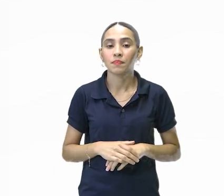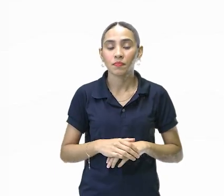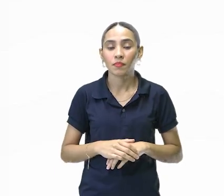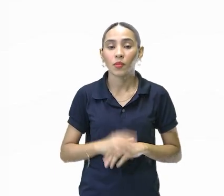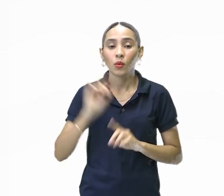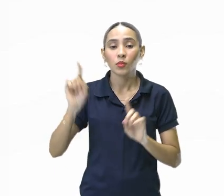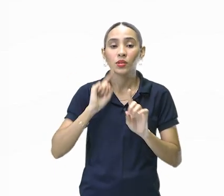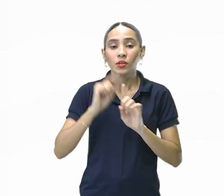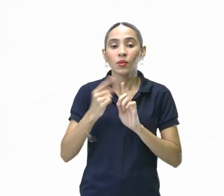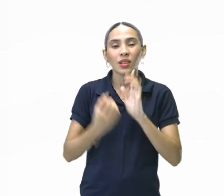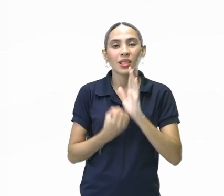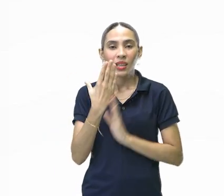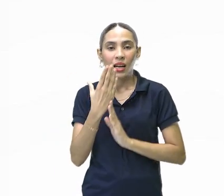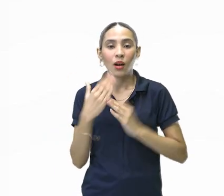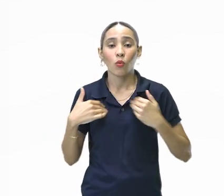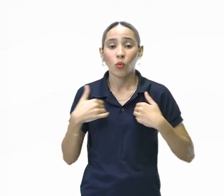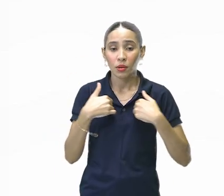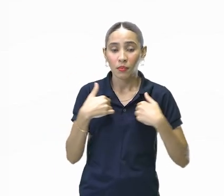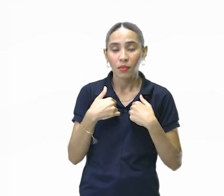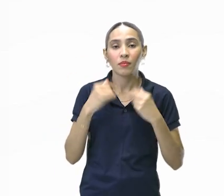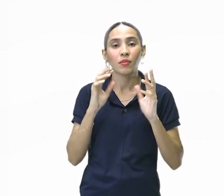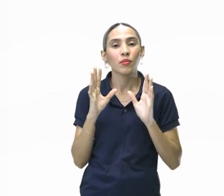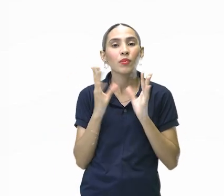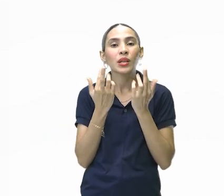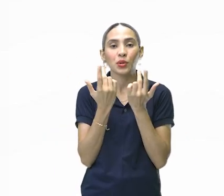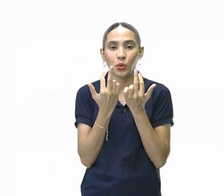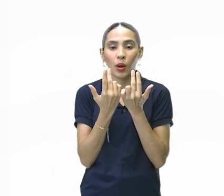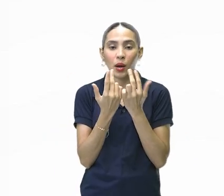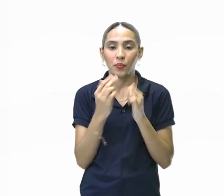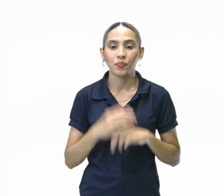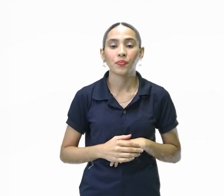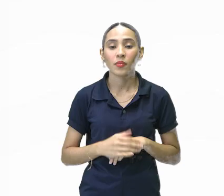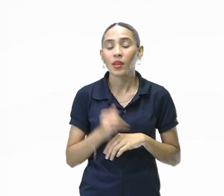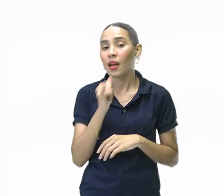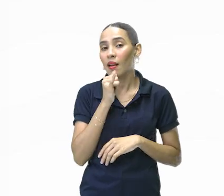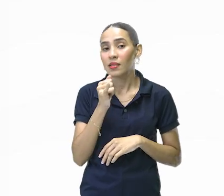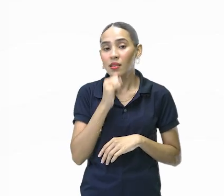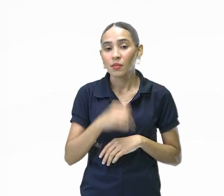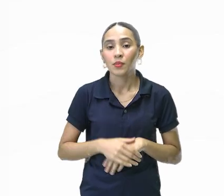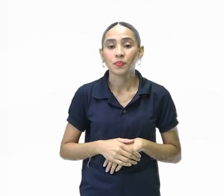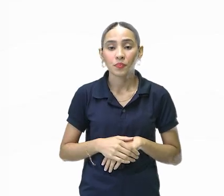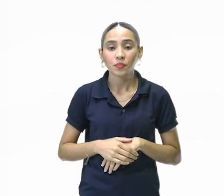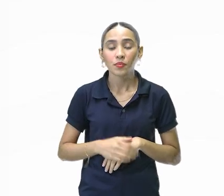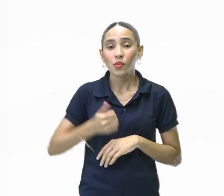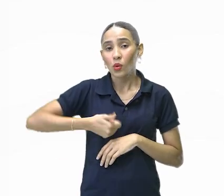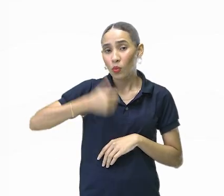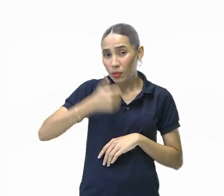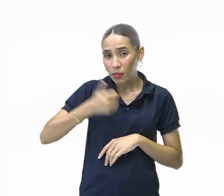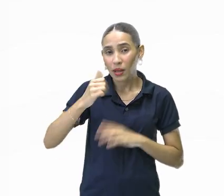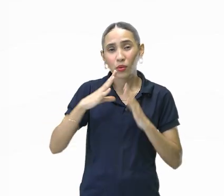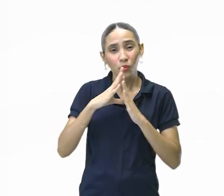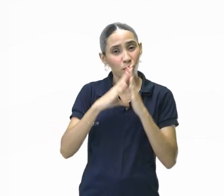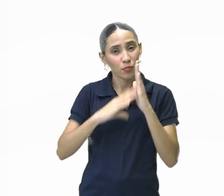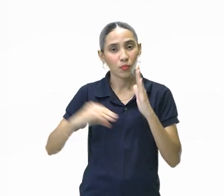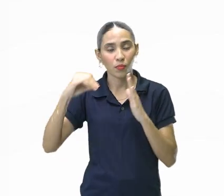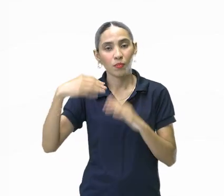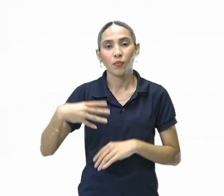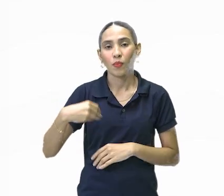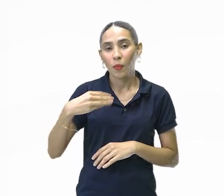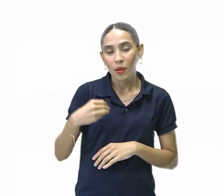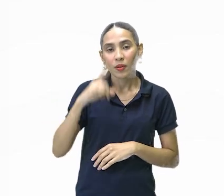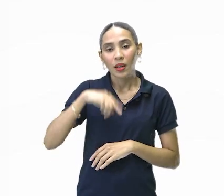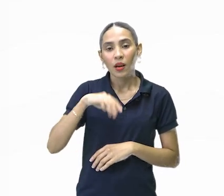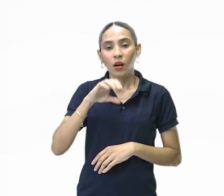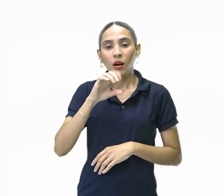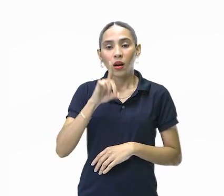como objetivo criar um organismo totalmente idêntico, né? Como, por exemplo, o primeiro clone, o primeiro mamífero clonado,